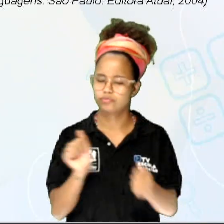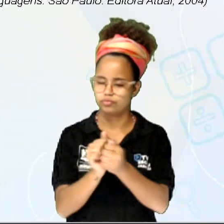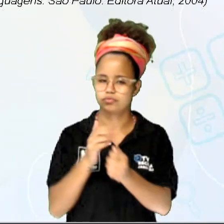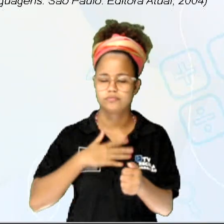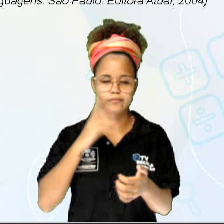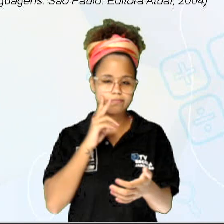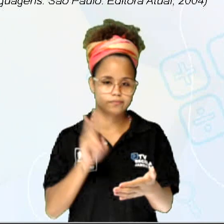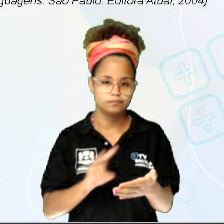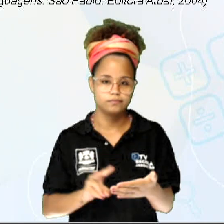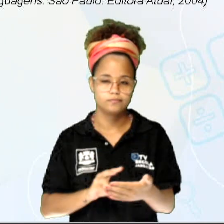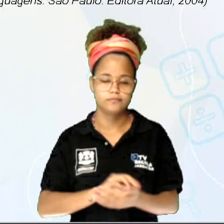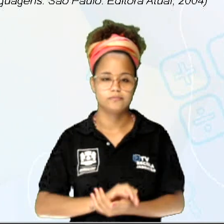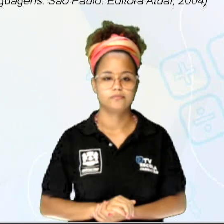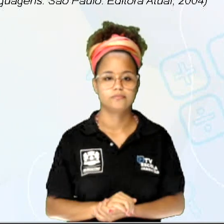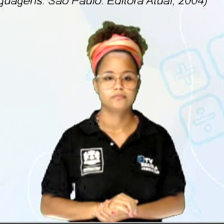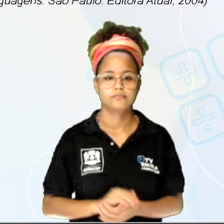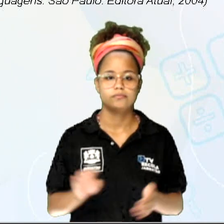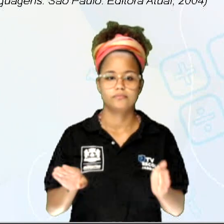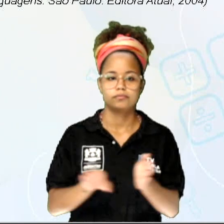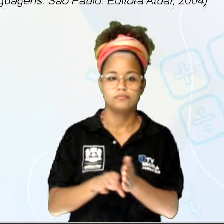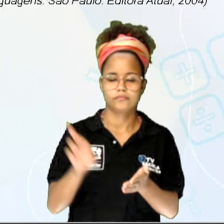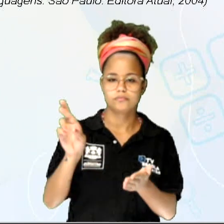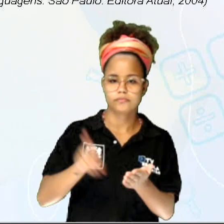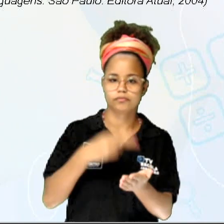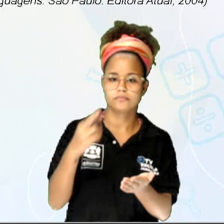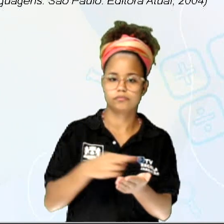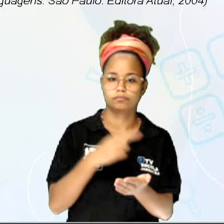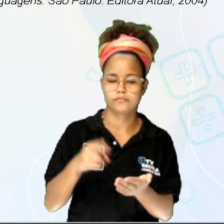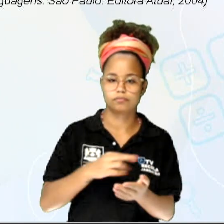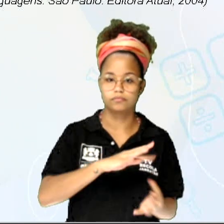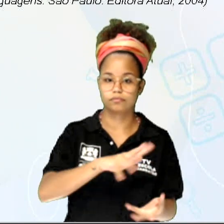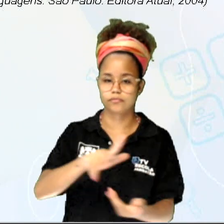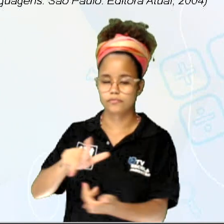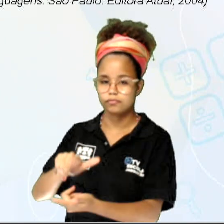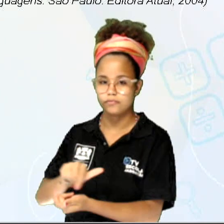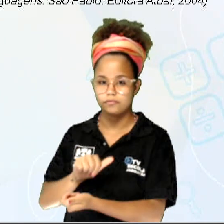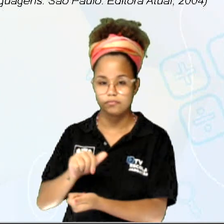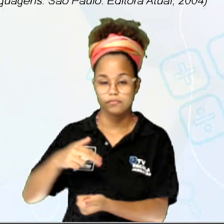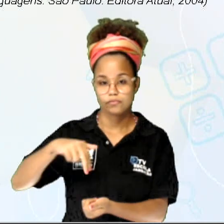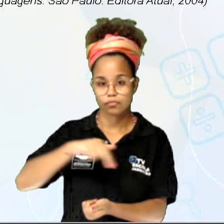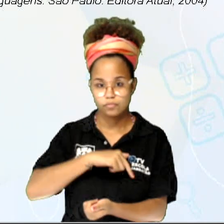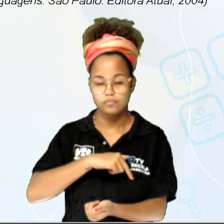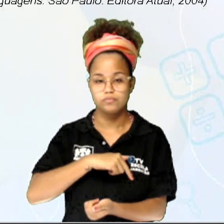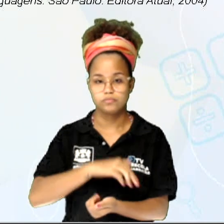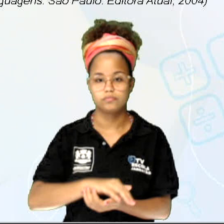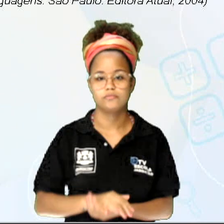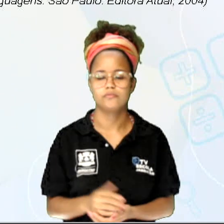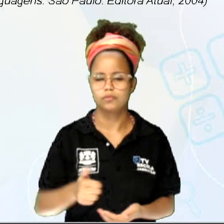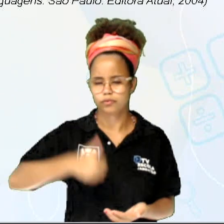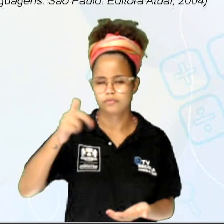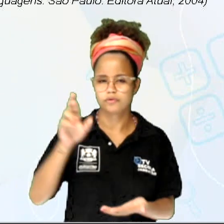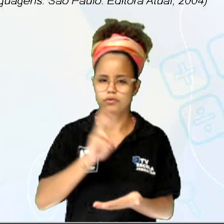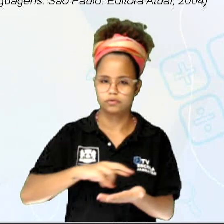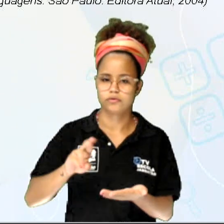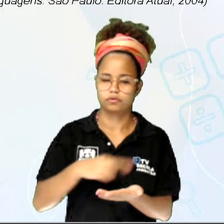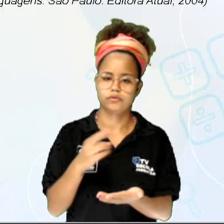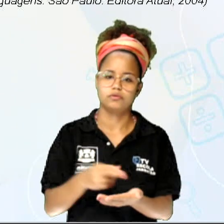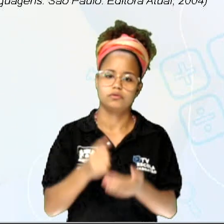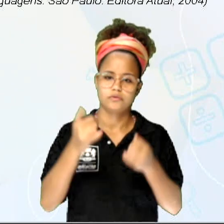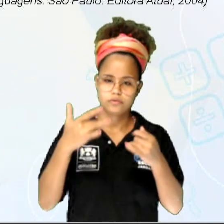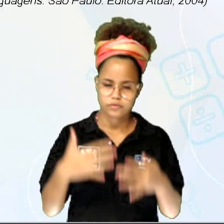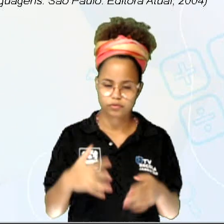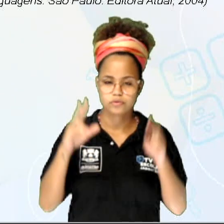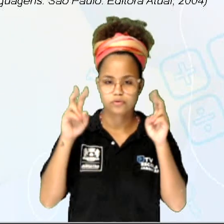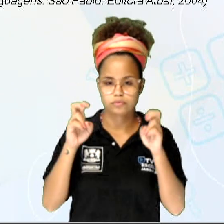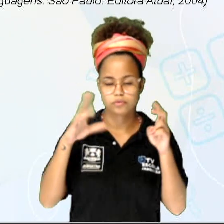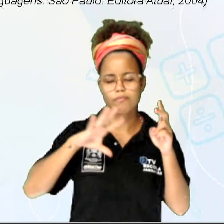leitura. Chegou a revista Terra da Gente, a primeira revista que trata dos temas que a gente